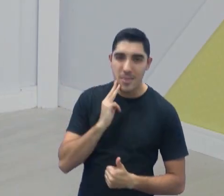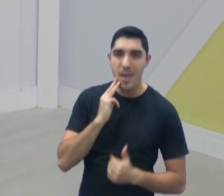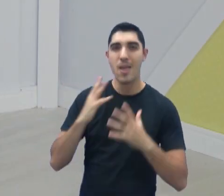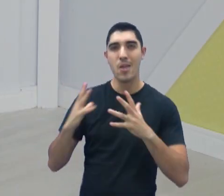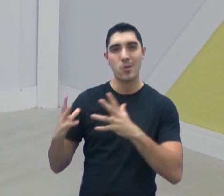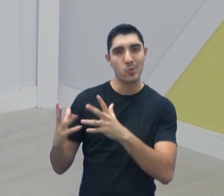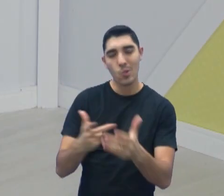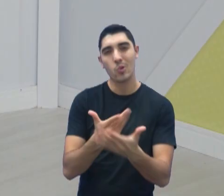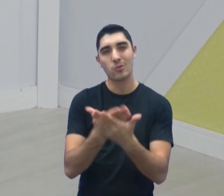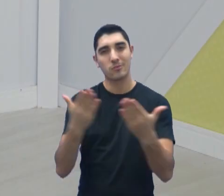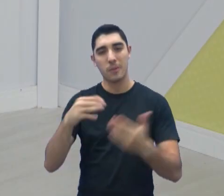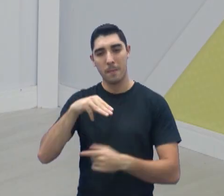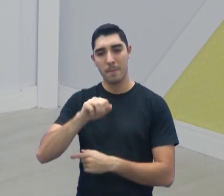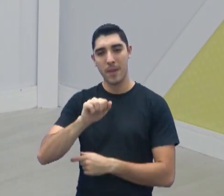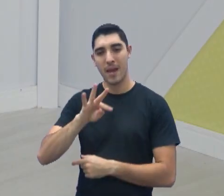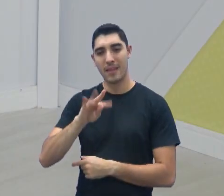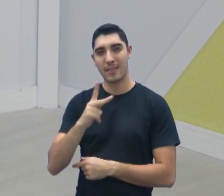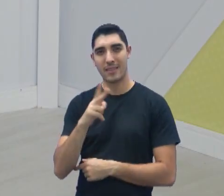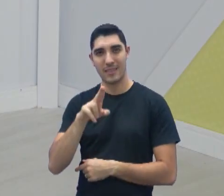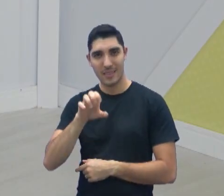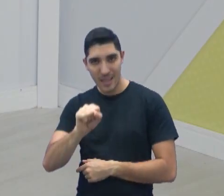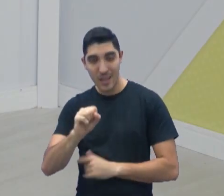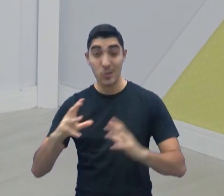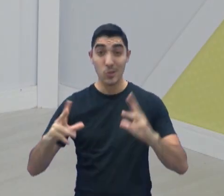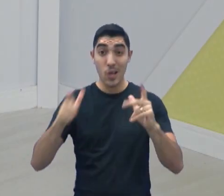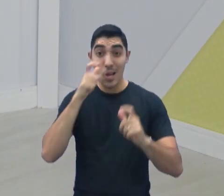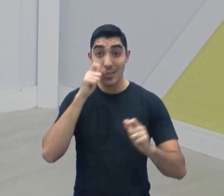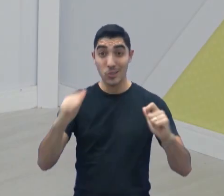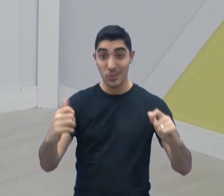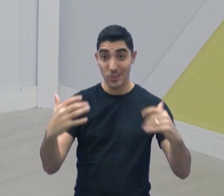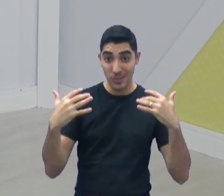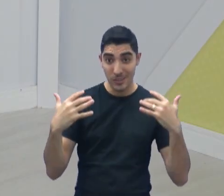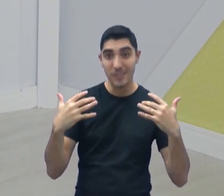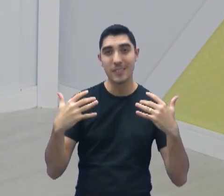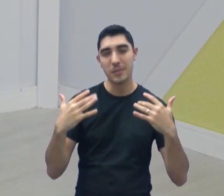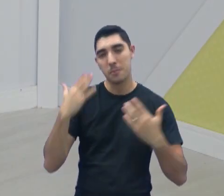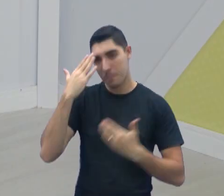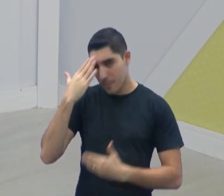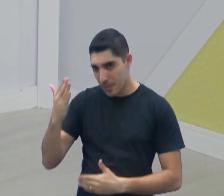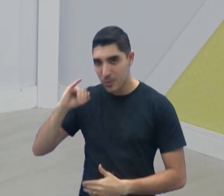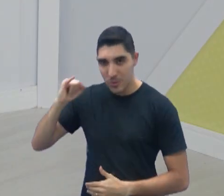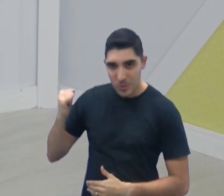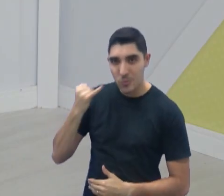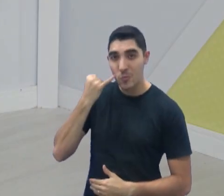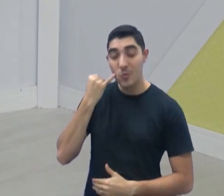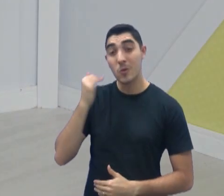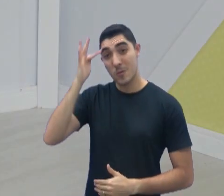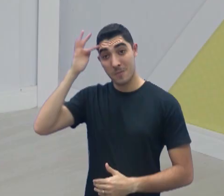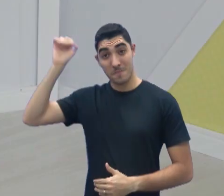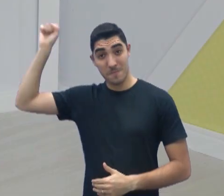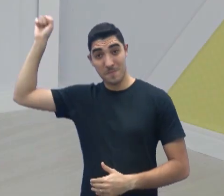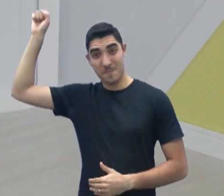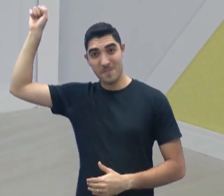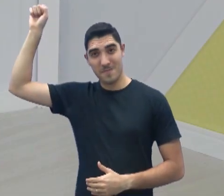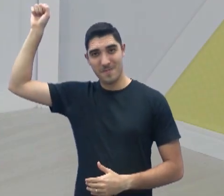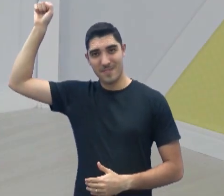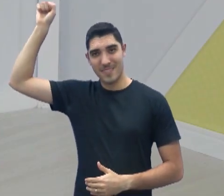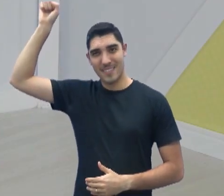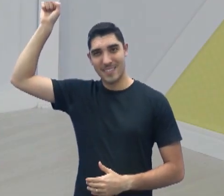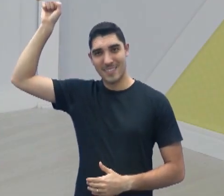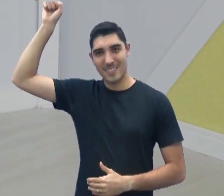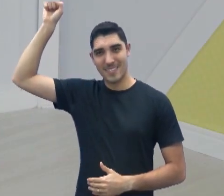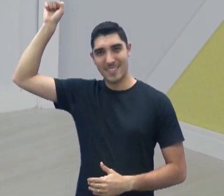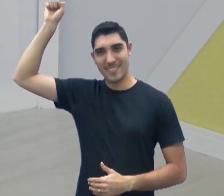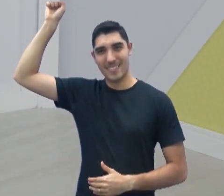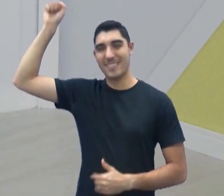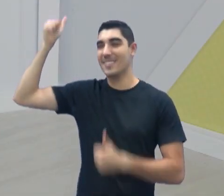nosso Hora do Esporte. Calma, gente. Que beleza. Valeu, João. Grande abraço pra você. Ótimo final de semana. Luizão, grande abraço pra você também. Sempre bom